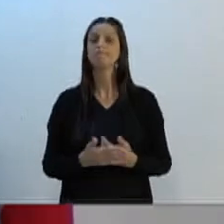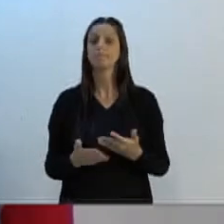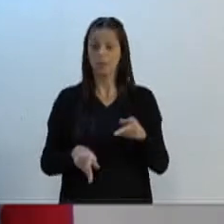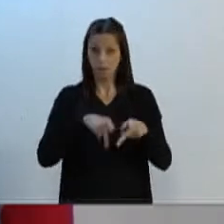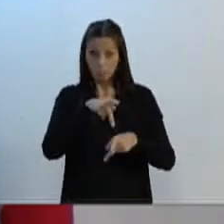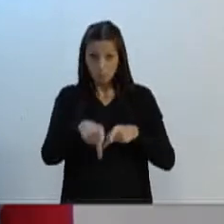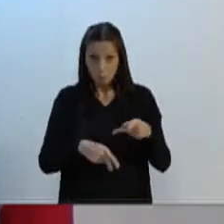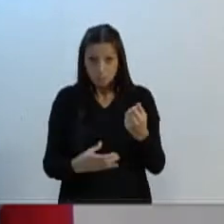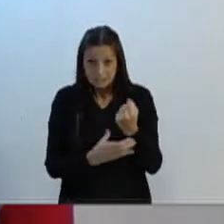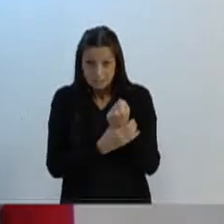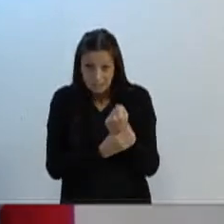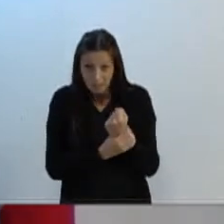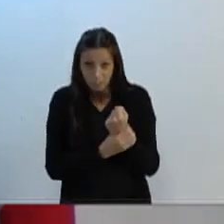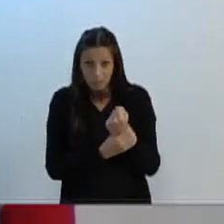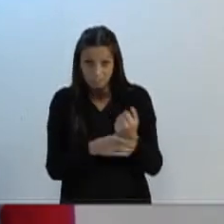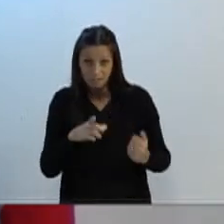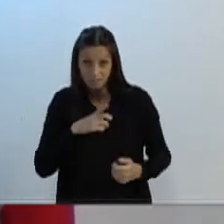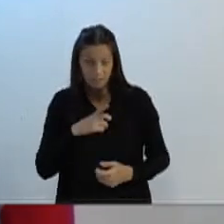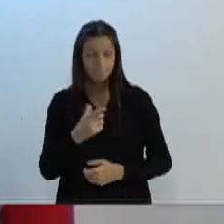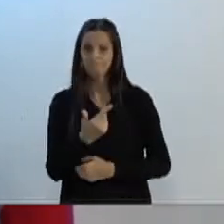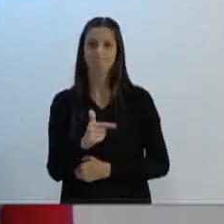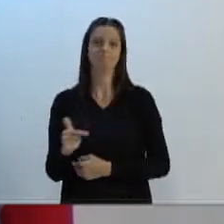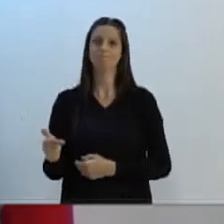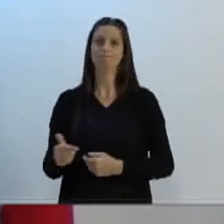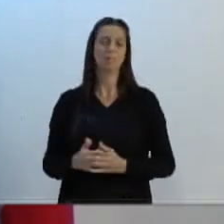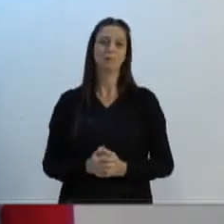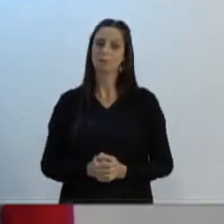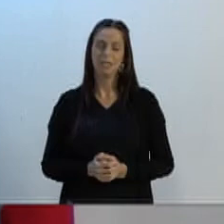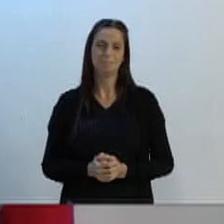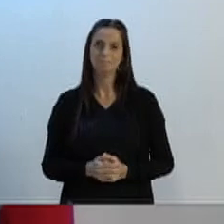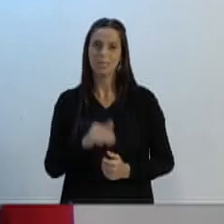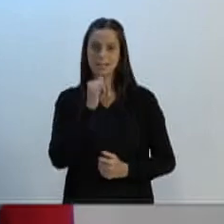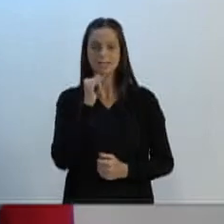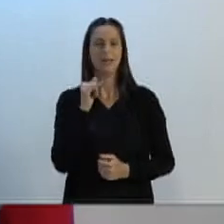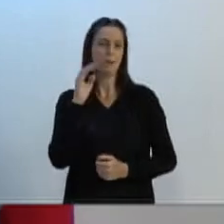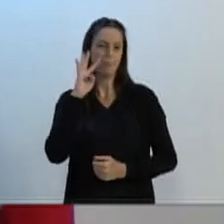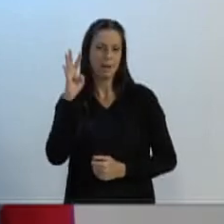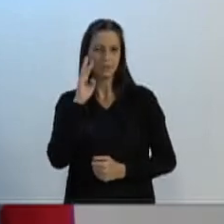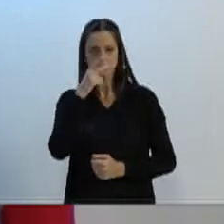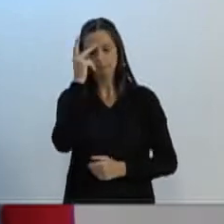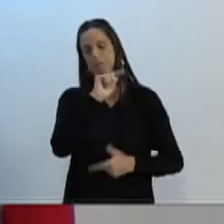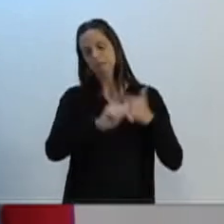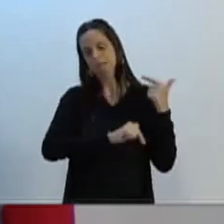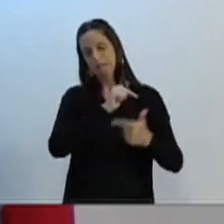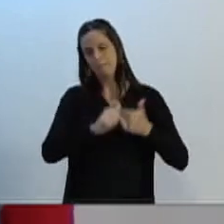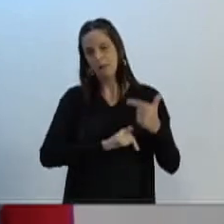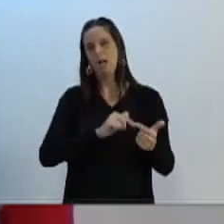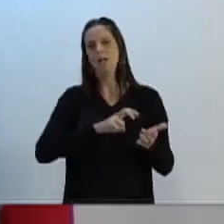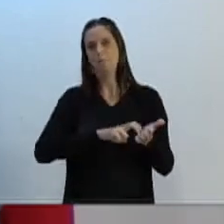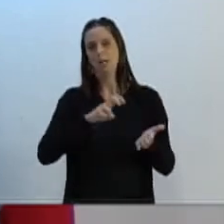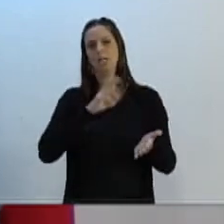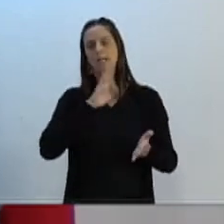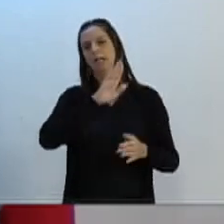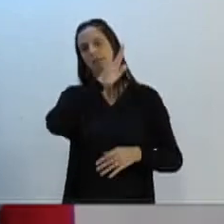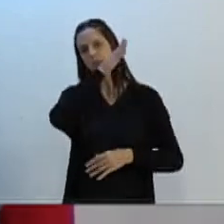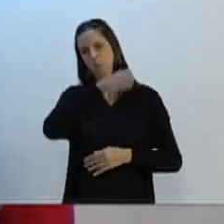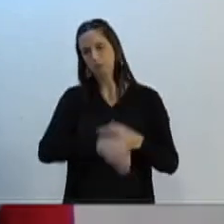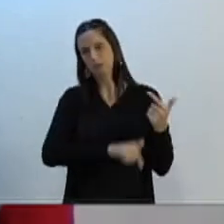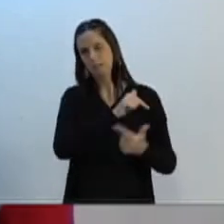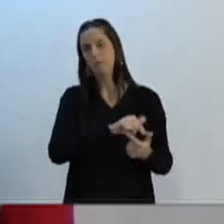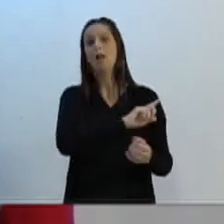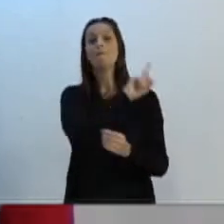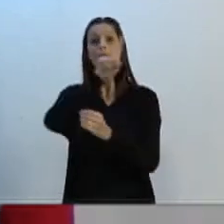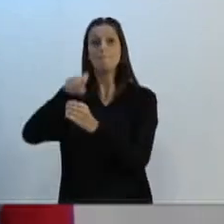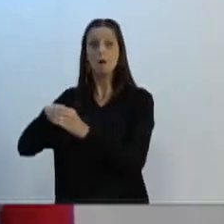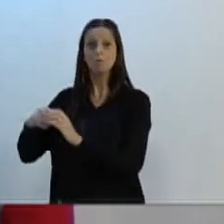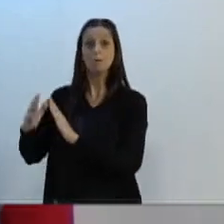segurança, depois de um dia de trabalho, e retornar para a sua residência, ou até mesmo no deslocamento para o seu local de trabalho, sabendo que